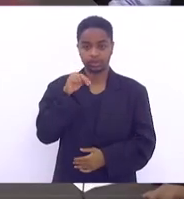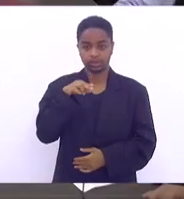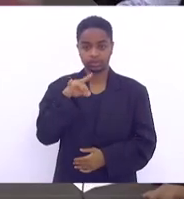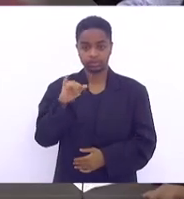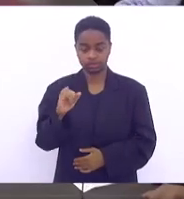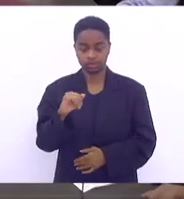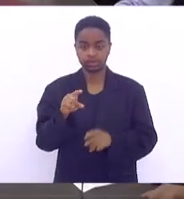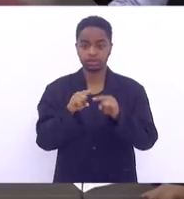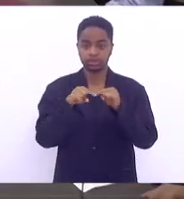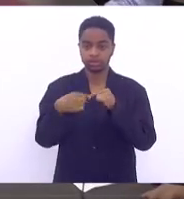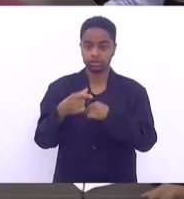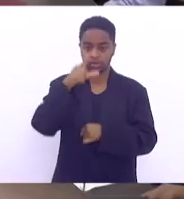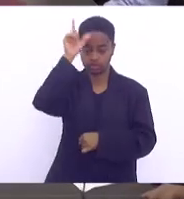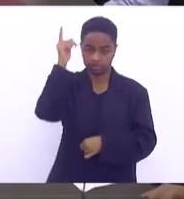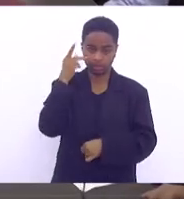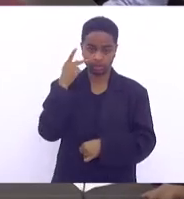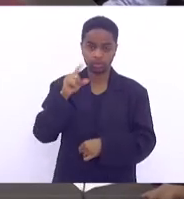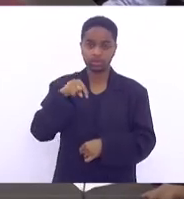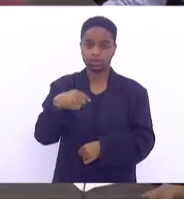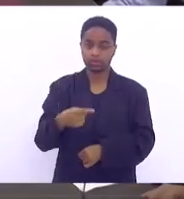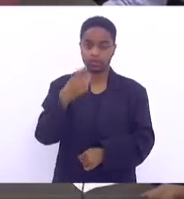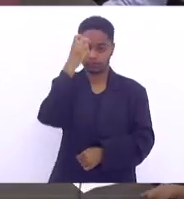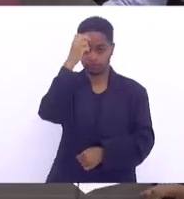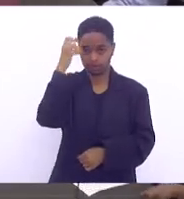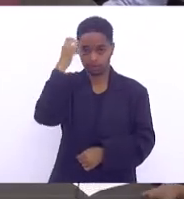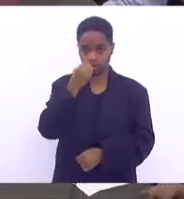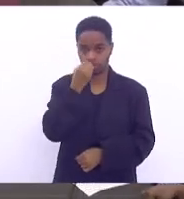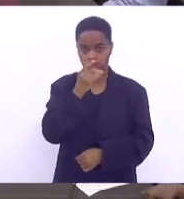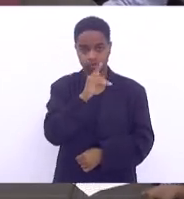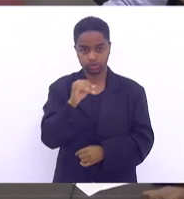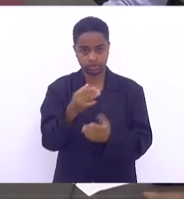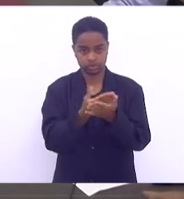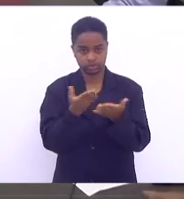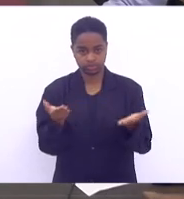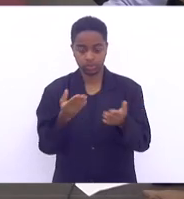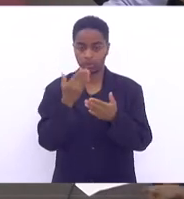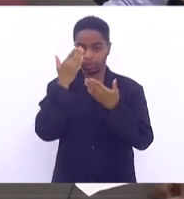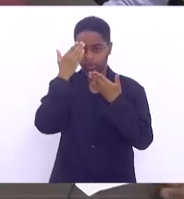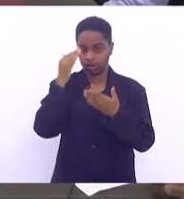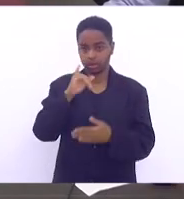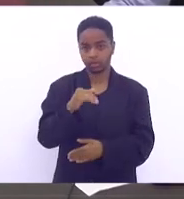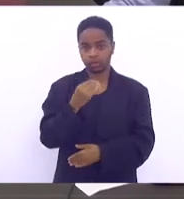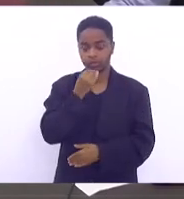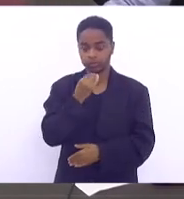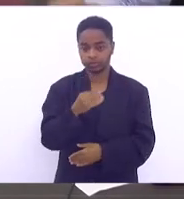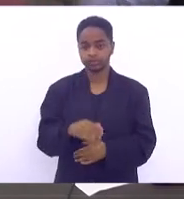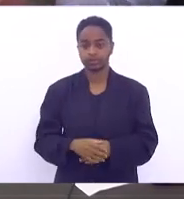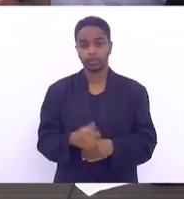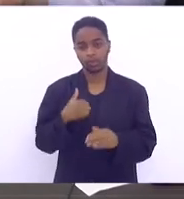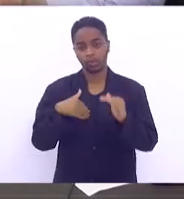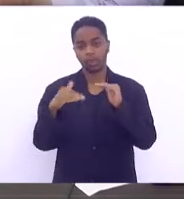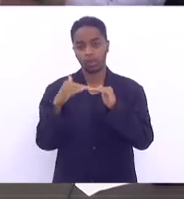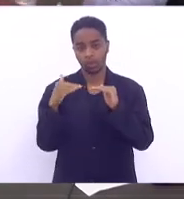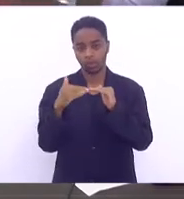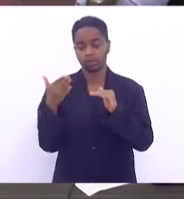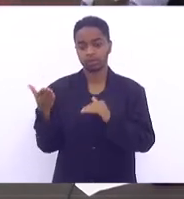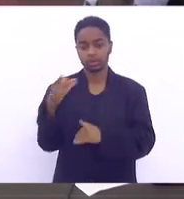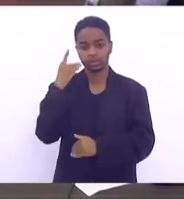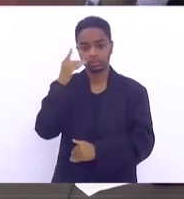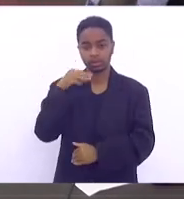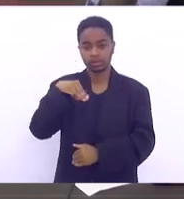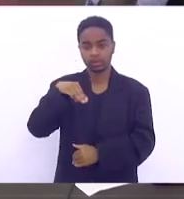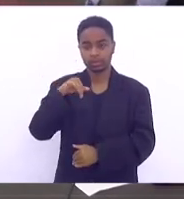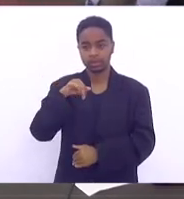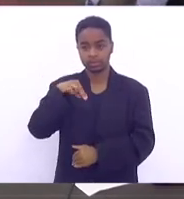Verônica. Gente, bom dia a todos. Obrigado pela oportunidade. Eu concordo plenamente com o deputado Carlos